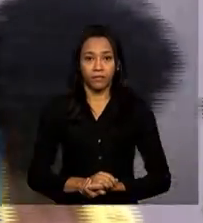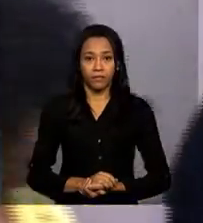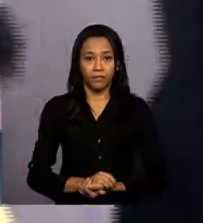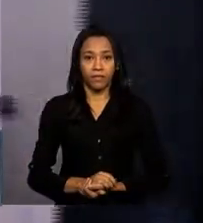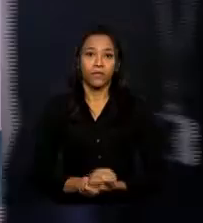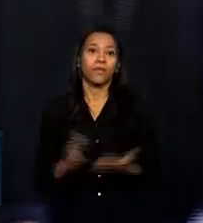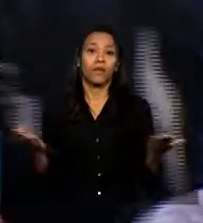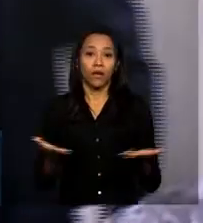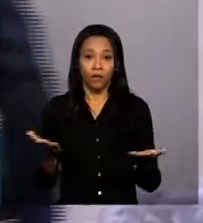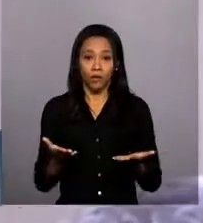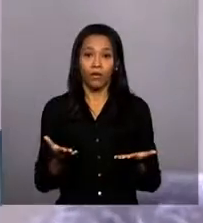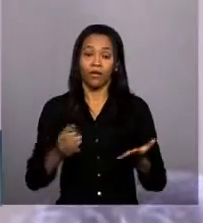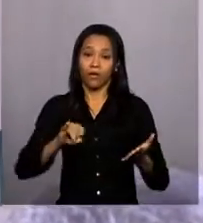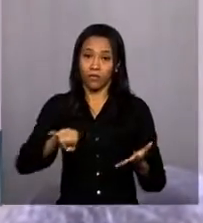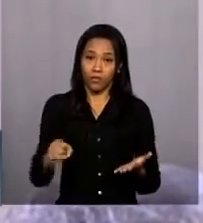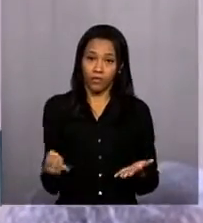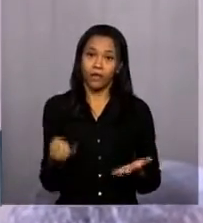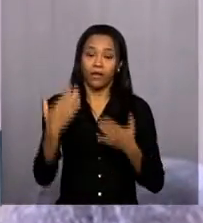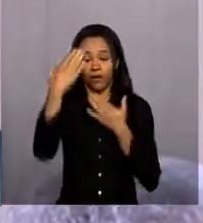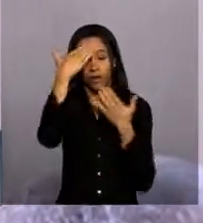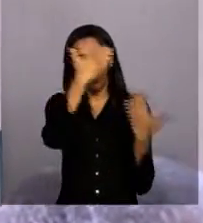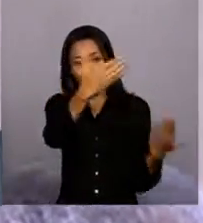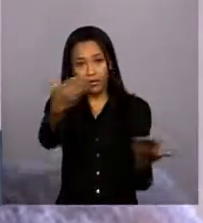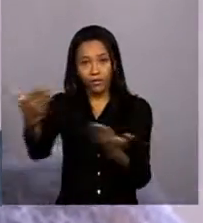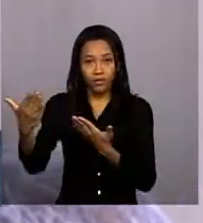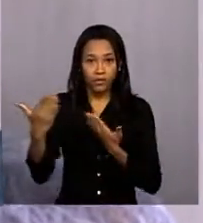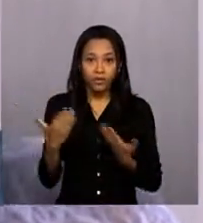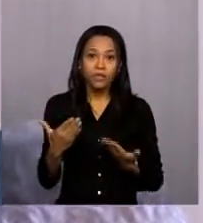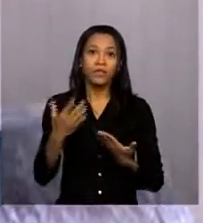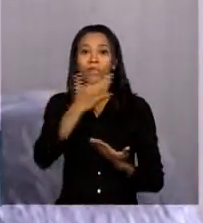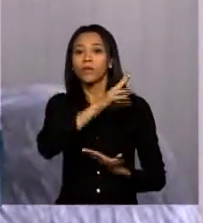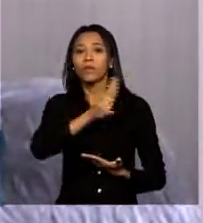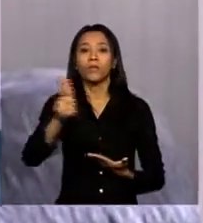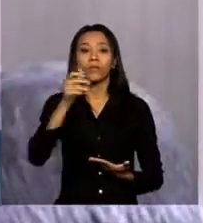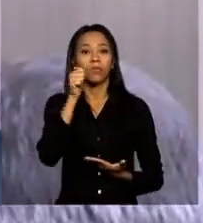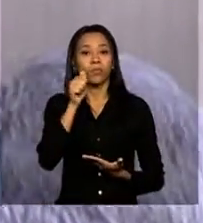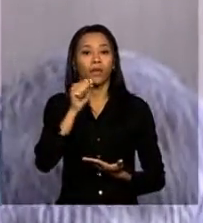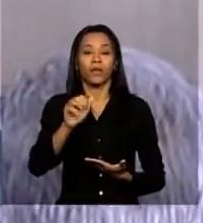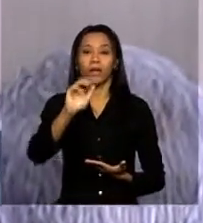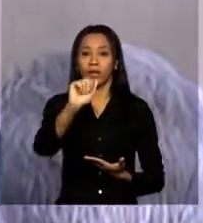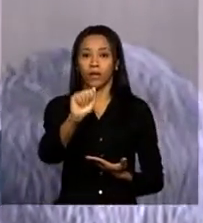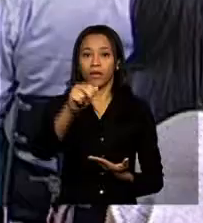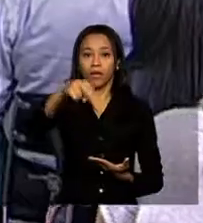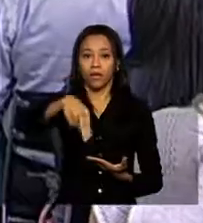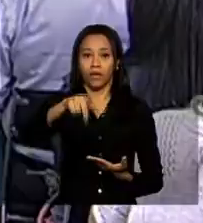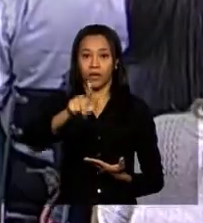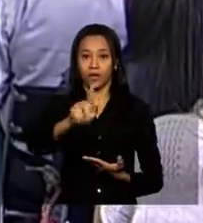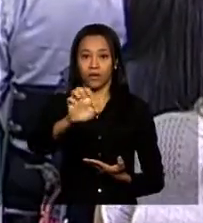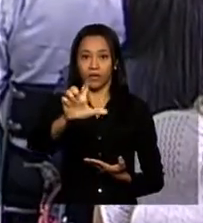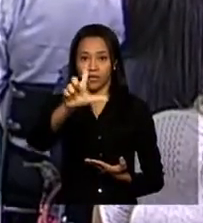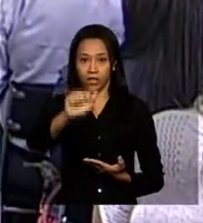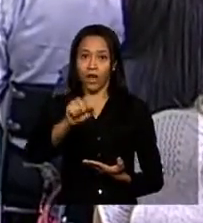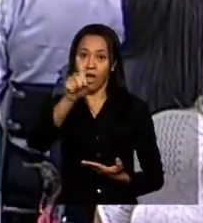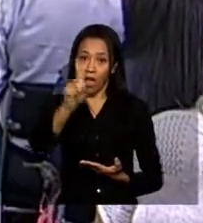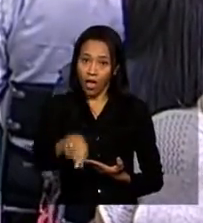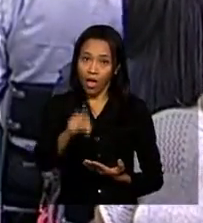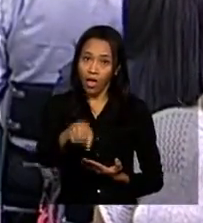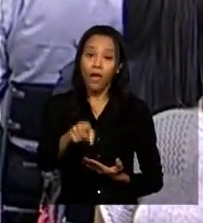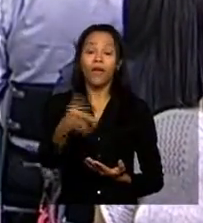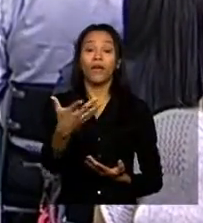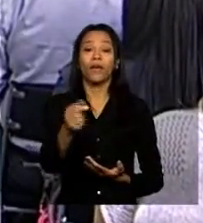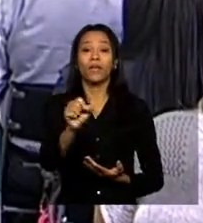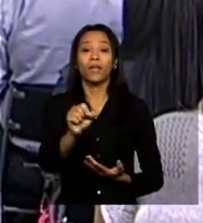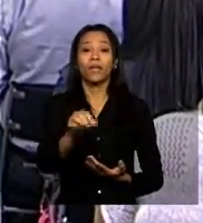Gostaríamos de aproveitar este momento para registrar e agradecer a presença da senhora Ângela Pires Terto, assessora de Direitos Humanos das Nações